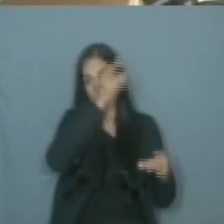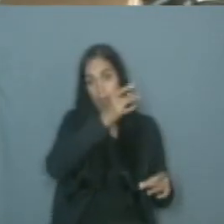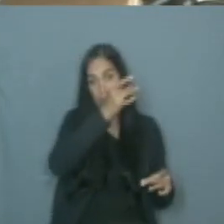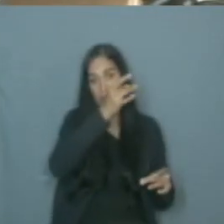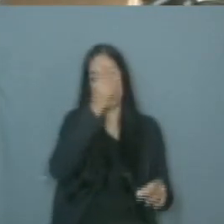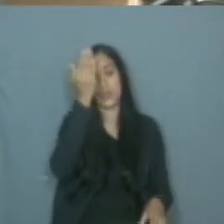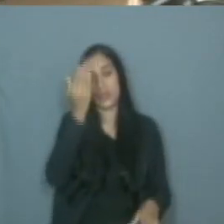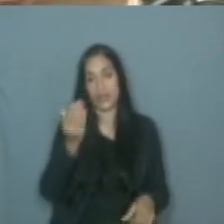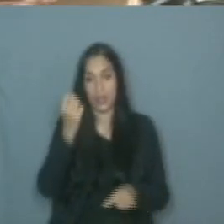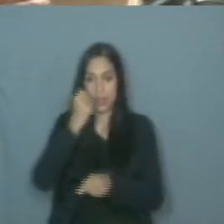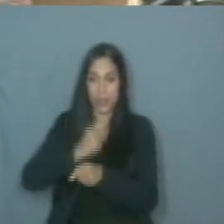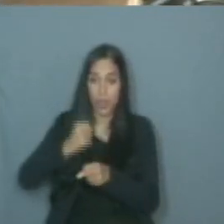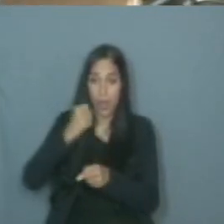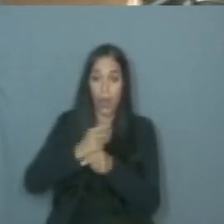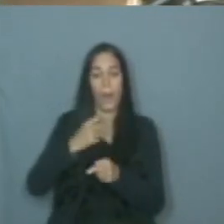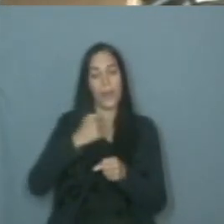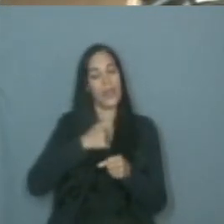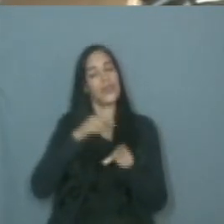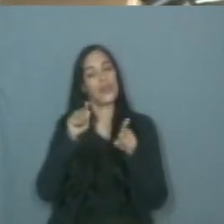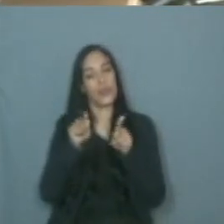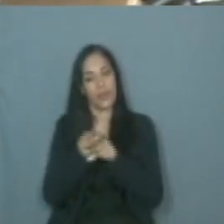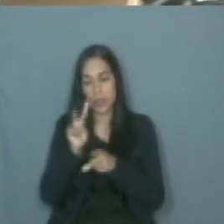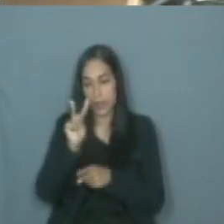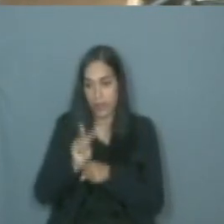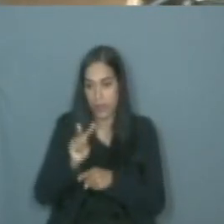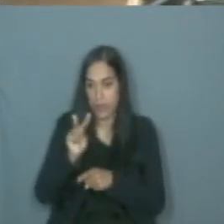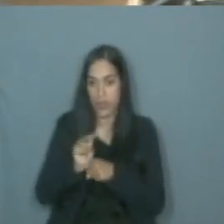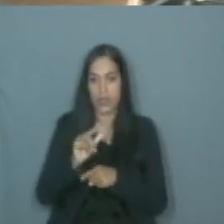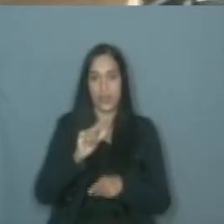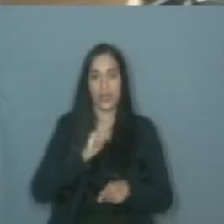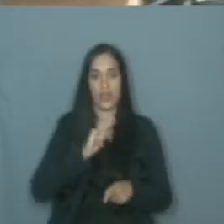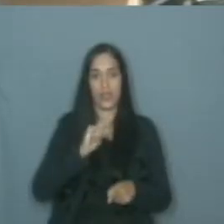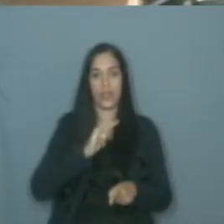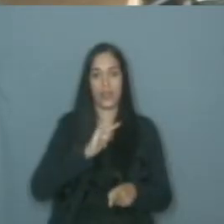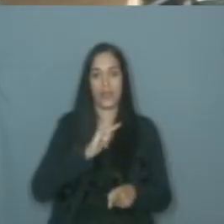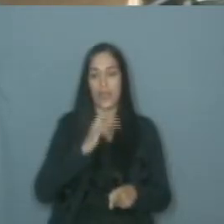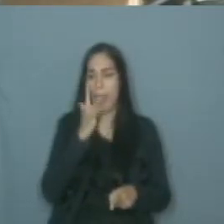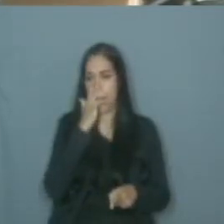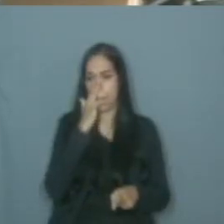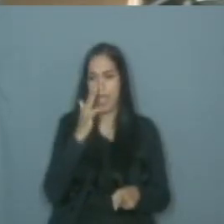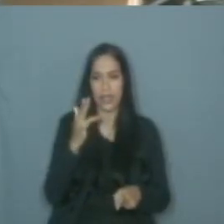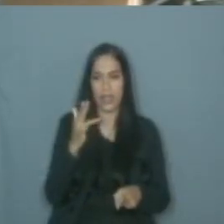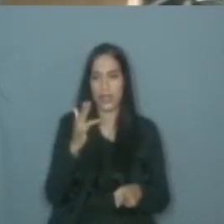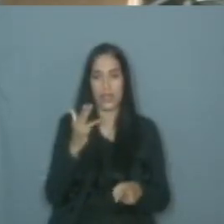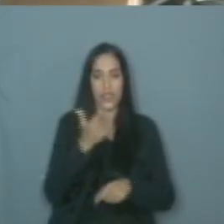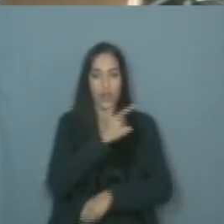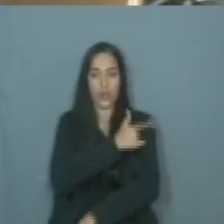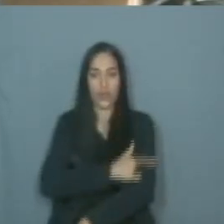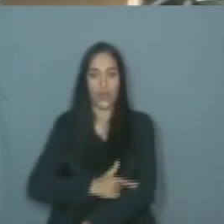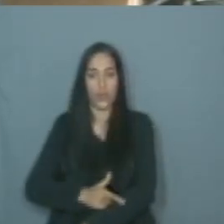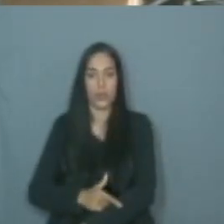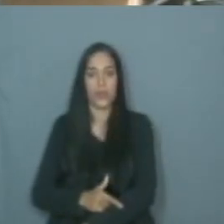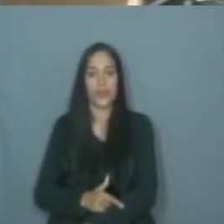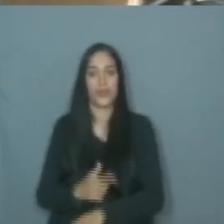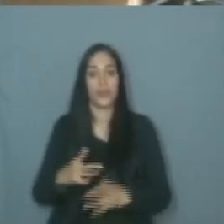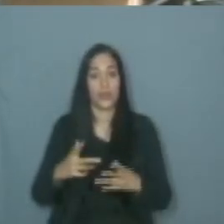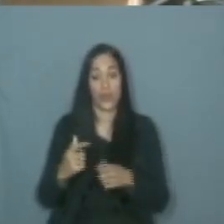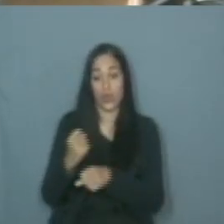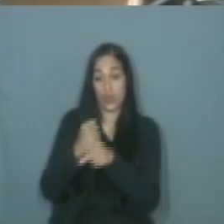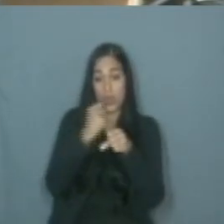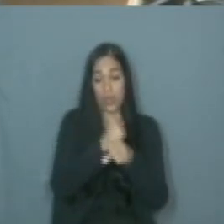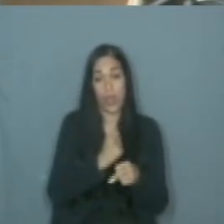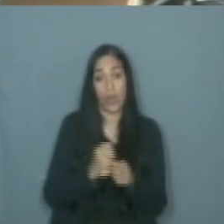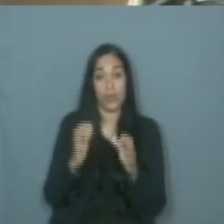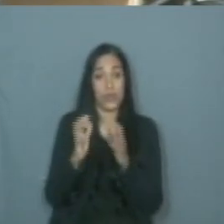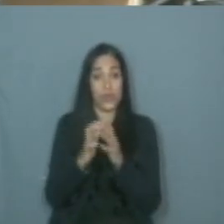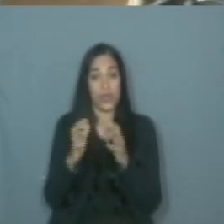na sua obra teve, na que eu fui fiscalizar também teve, e parece que é de praxe, né? Toda a obra do Recife é